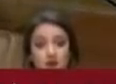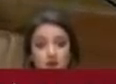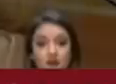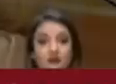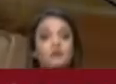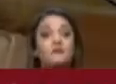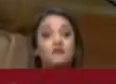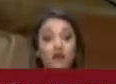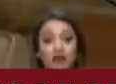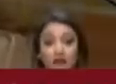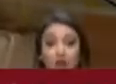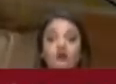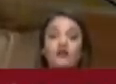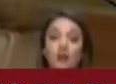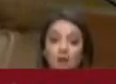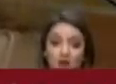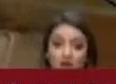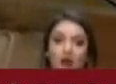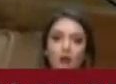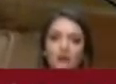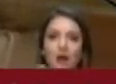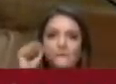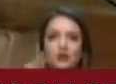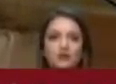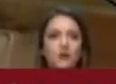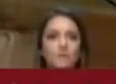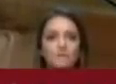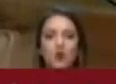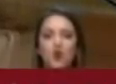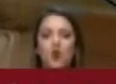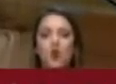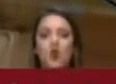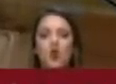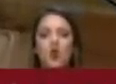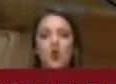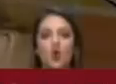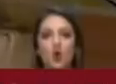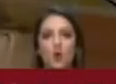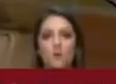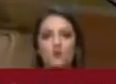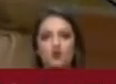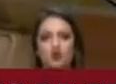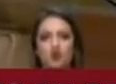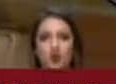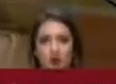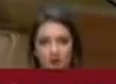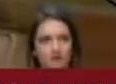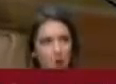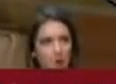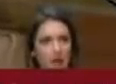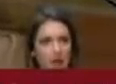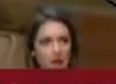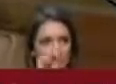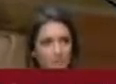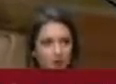abre-alas para essas exceções todas que estão sendo feitas contra os conservadores e exceções a favor